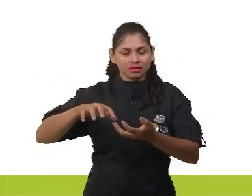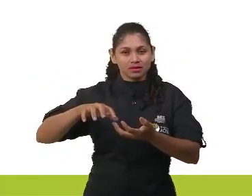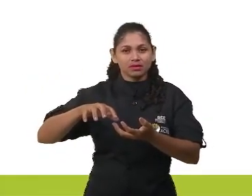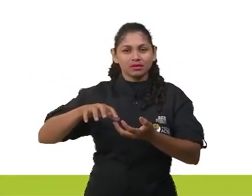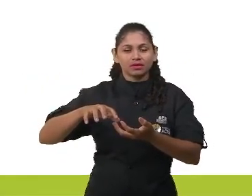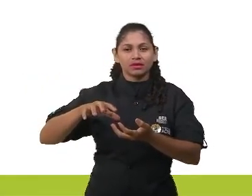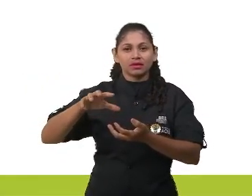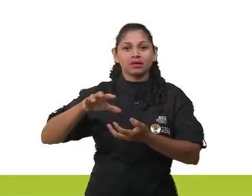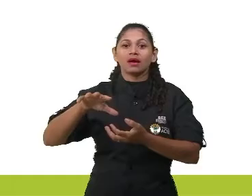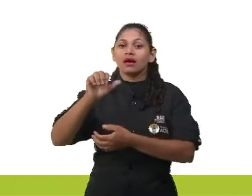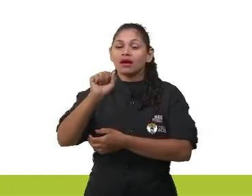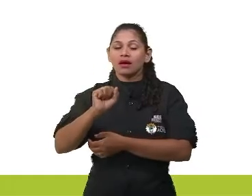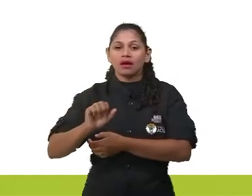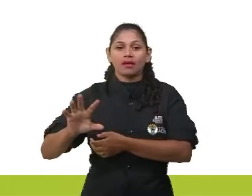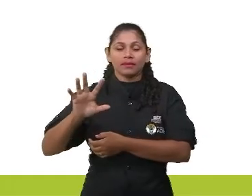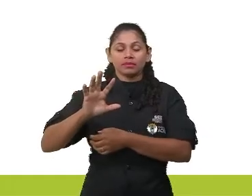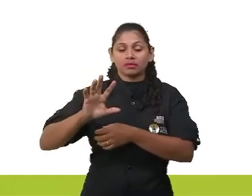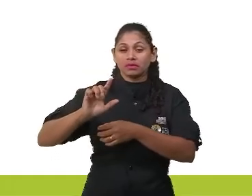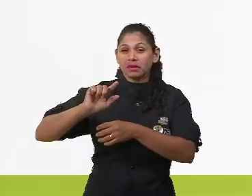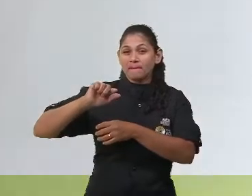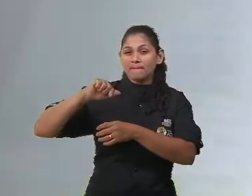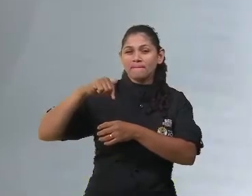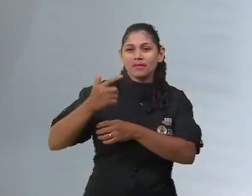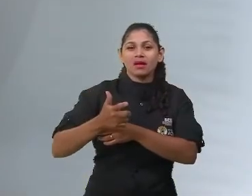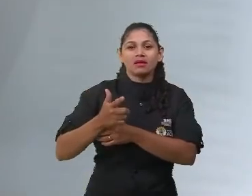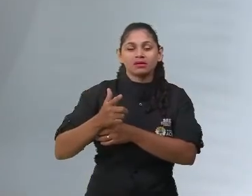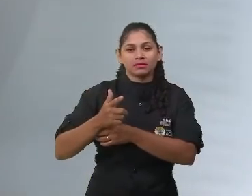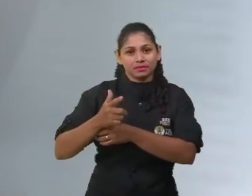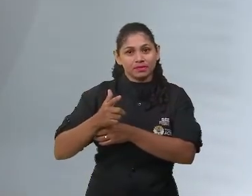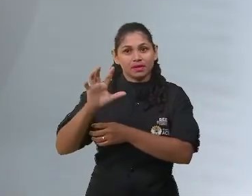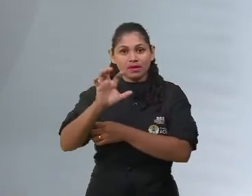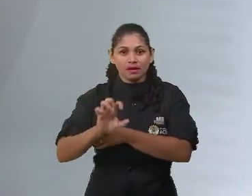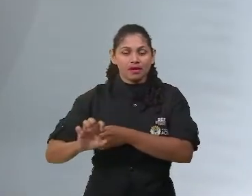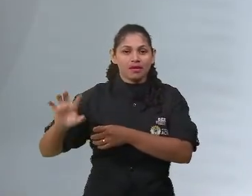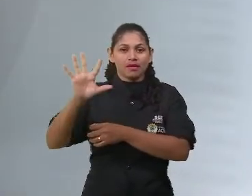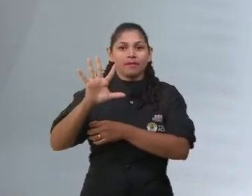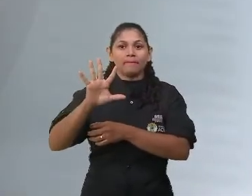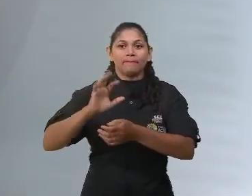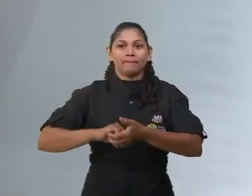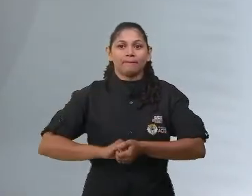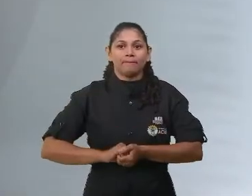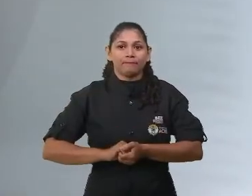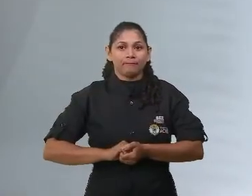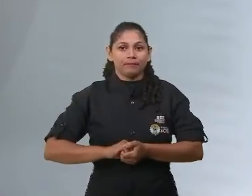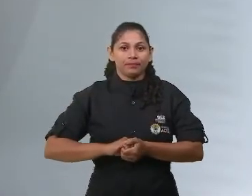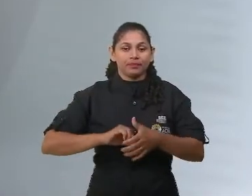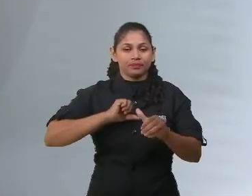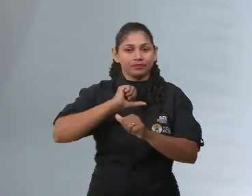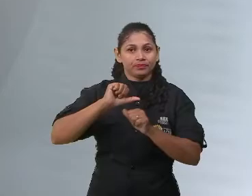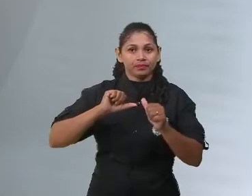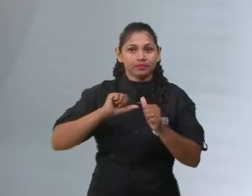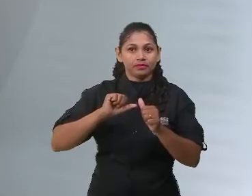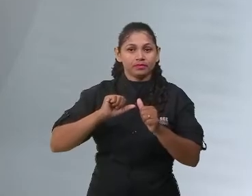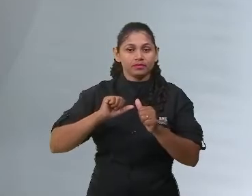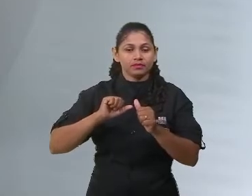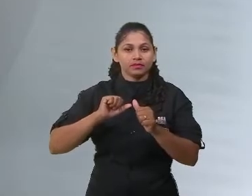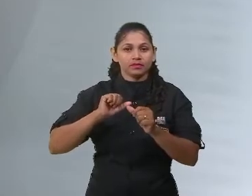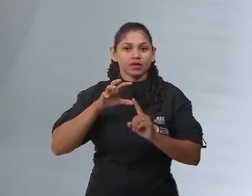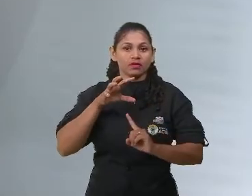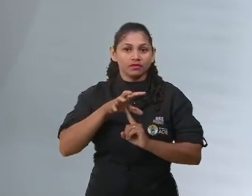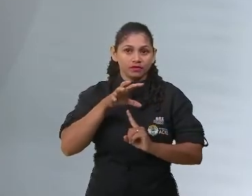Europa. Então, a independência dos Estados Unidos é outro movimento transformador que vai acontecer inspirado nas